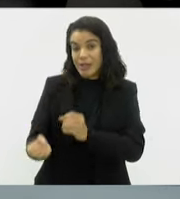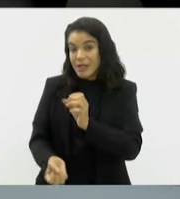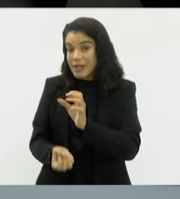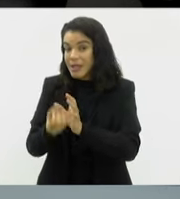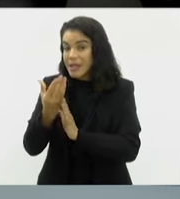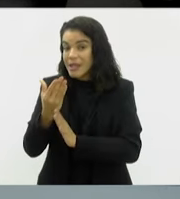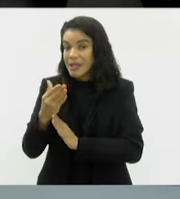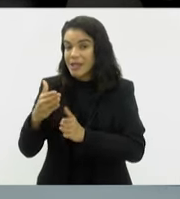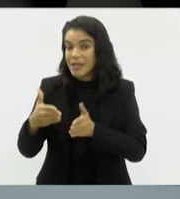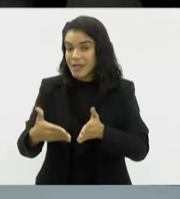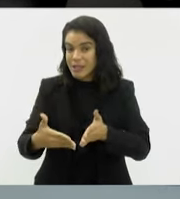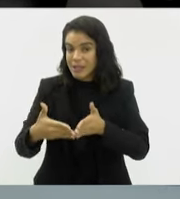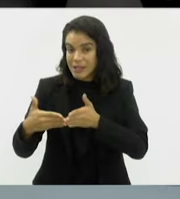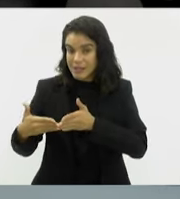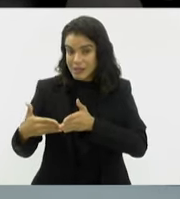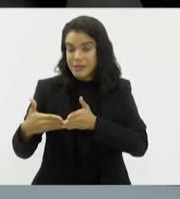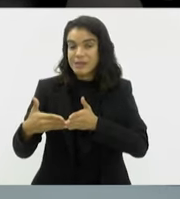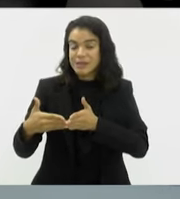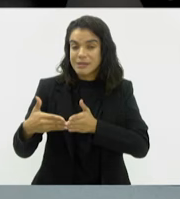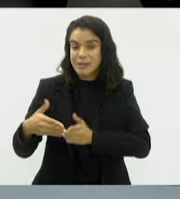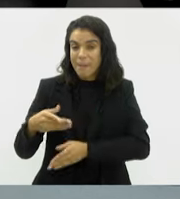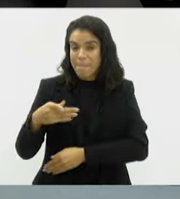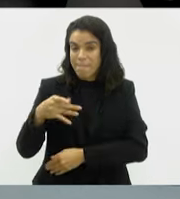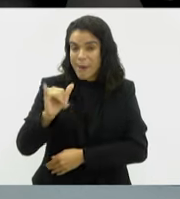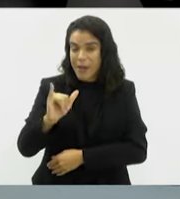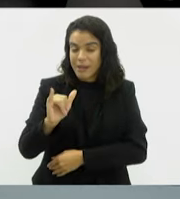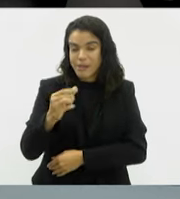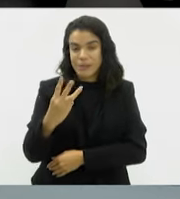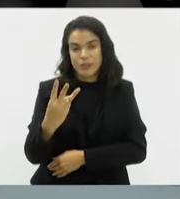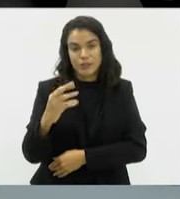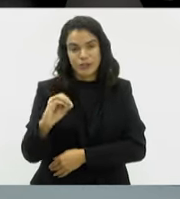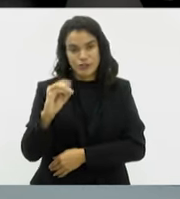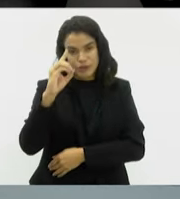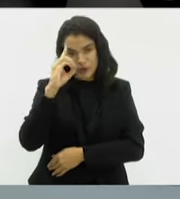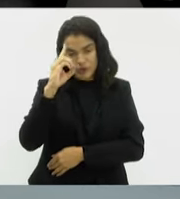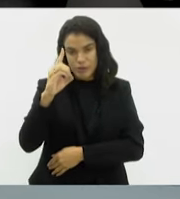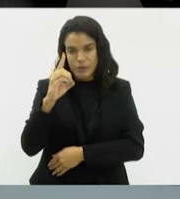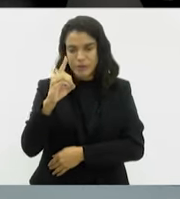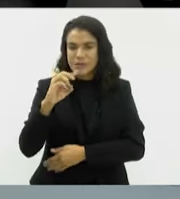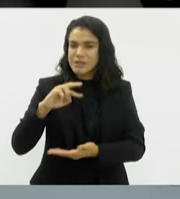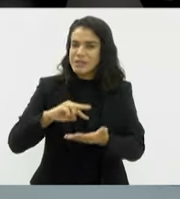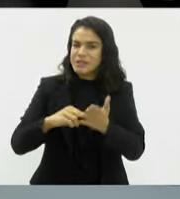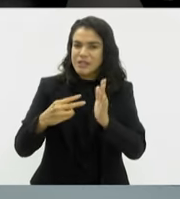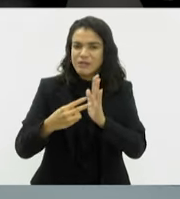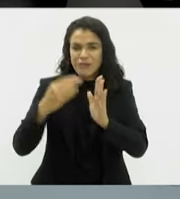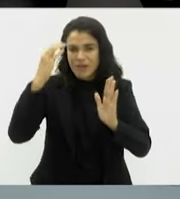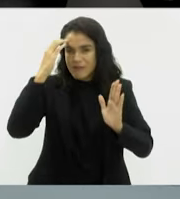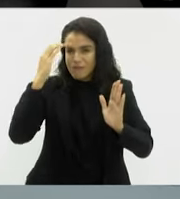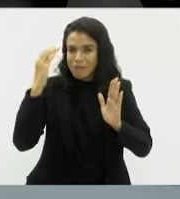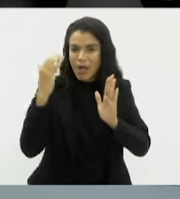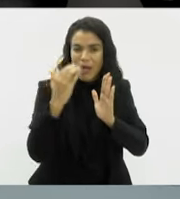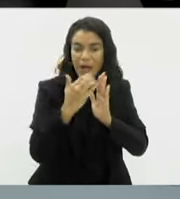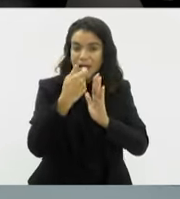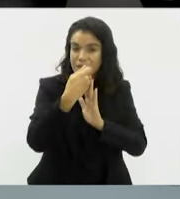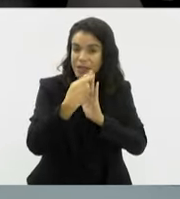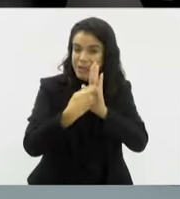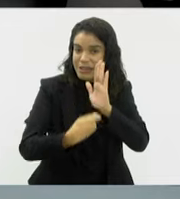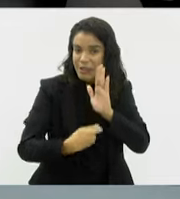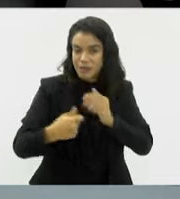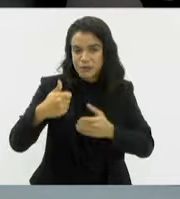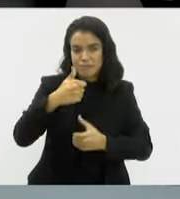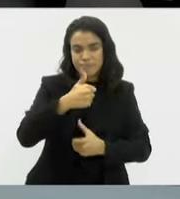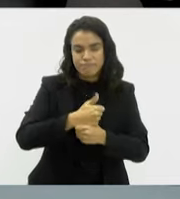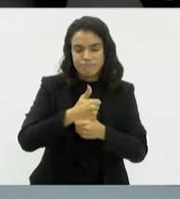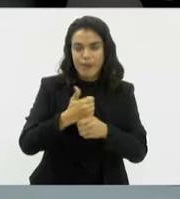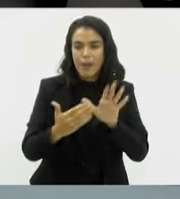paternidade de 30. Então, é respeitar, no substitutivo,